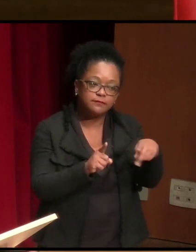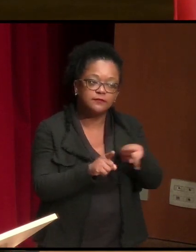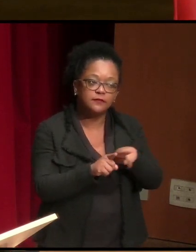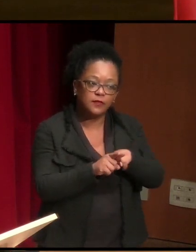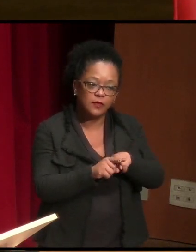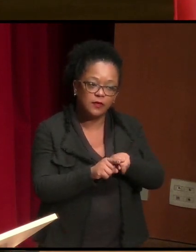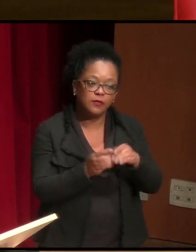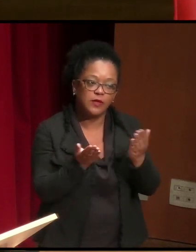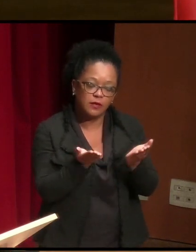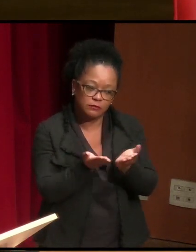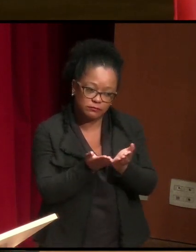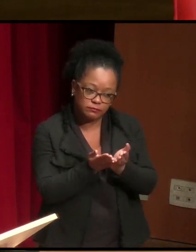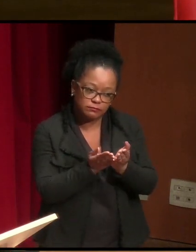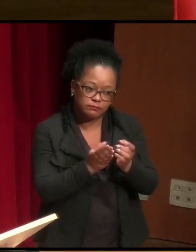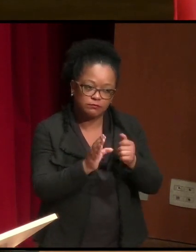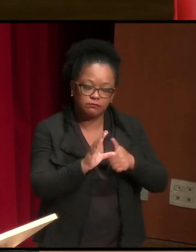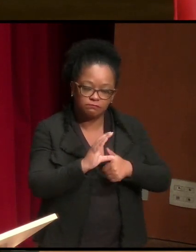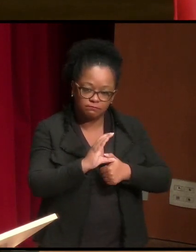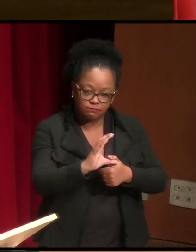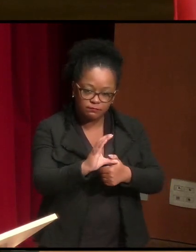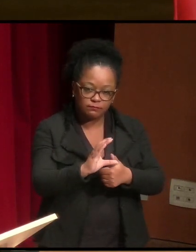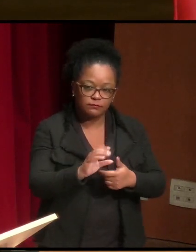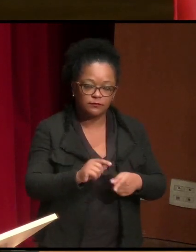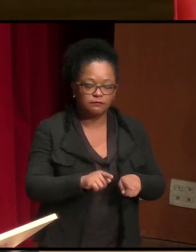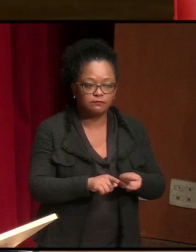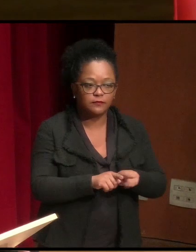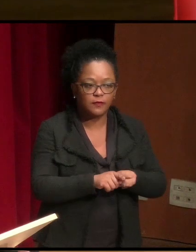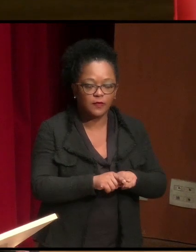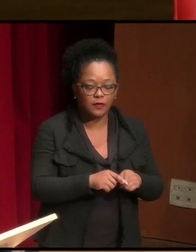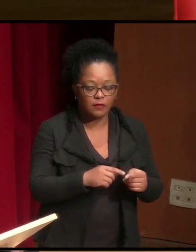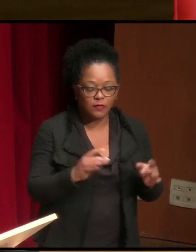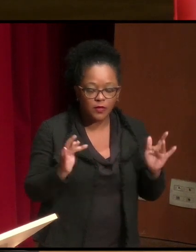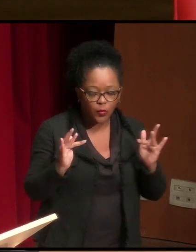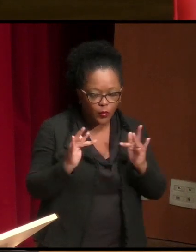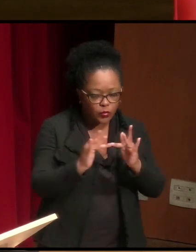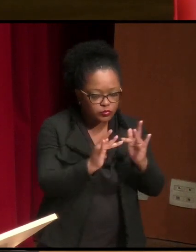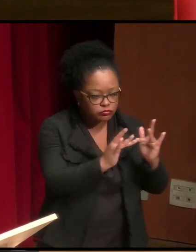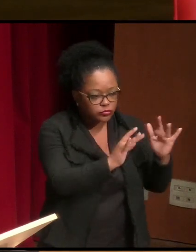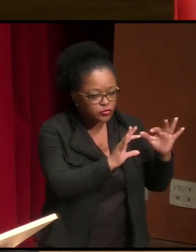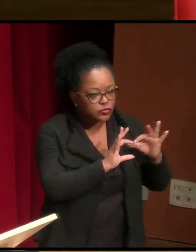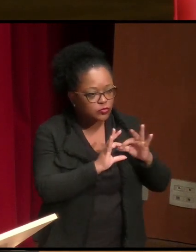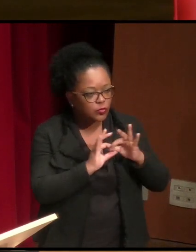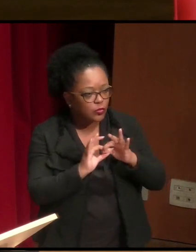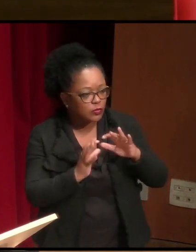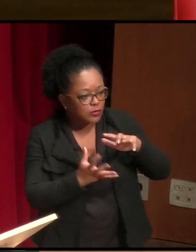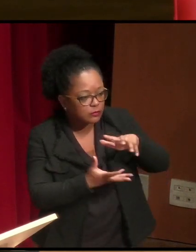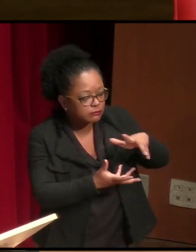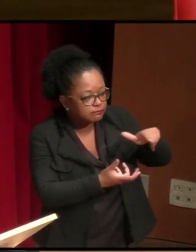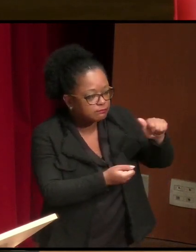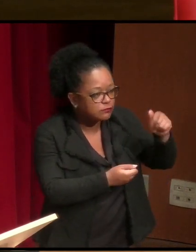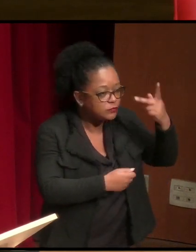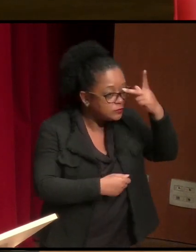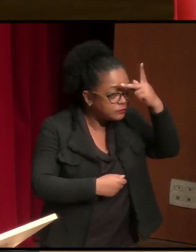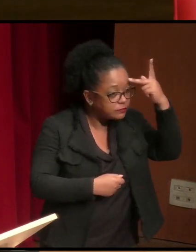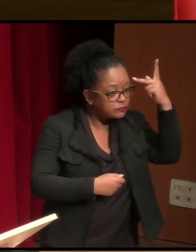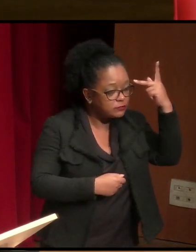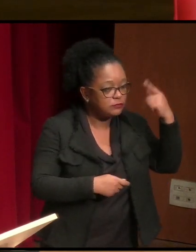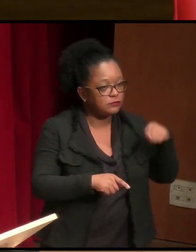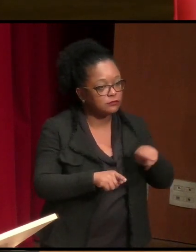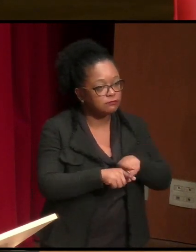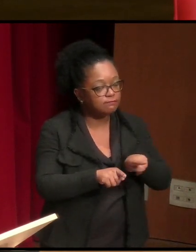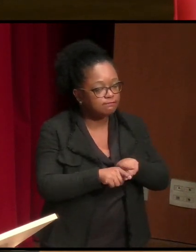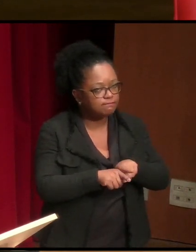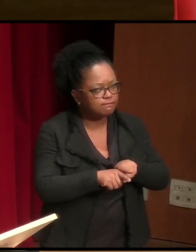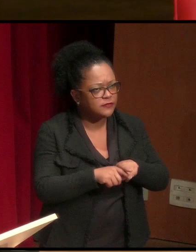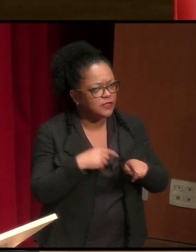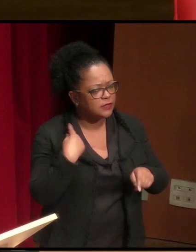nos conecta com o mundo de maneira muito plena, à medida em que nos faz